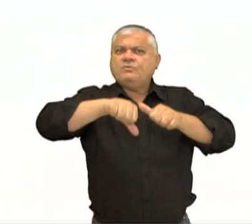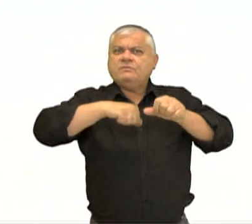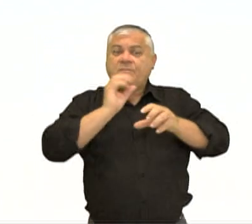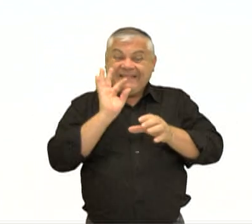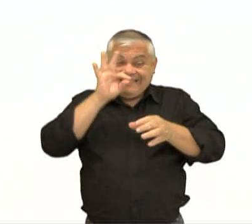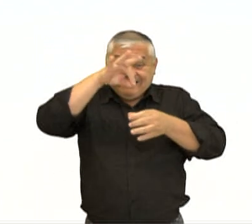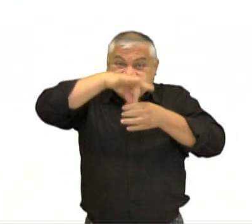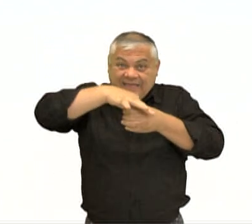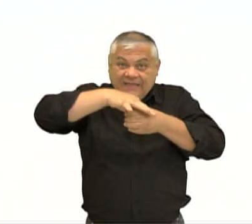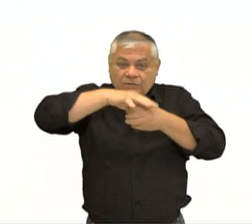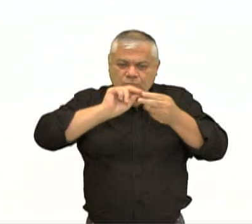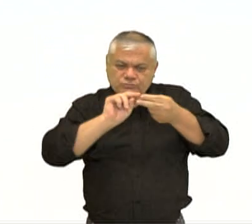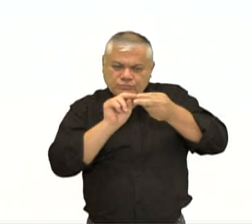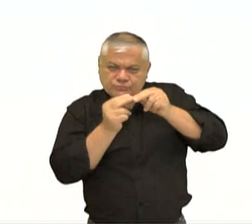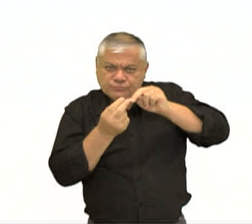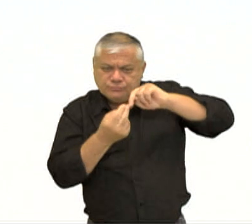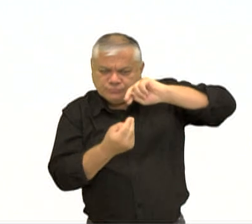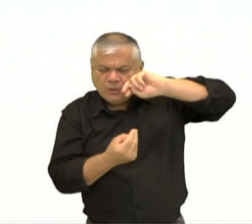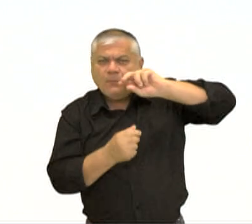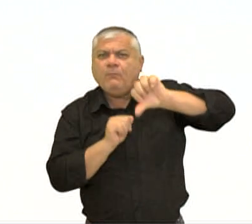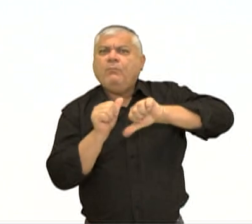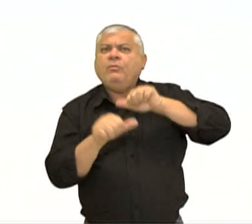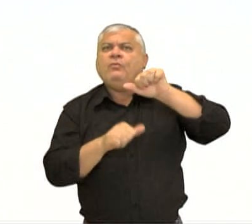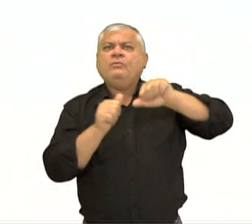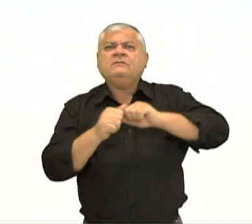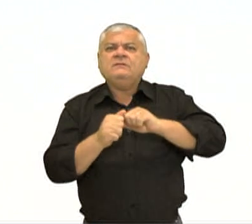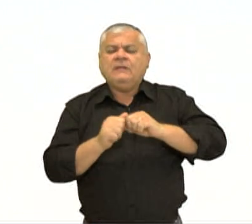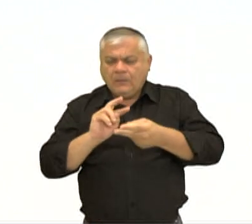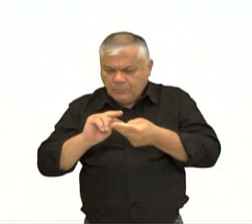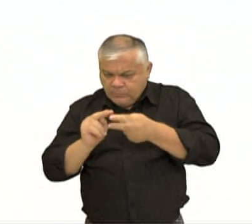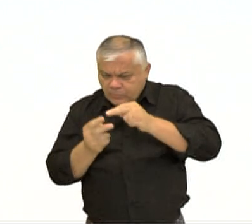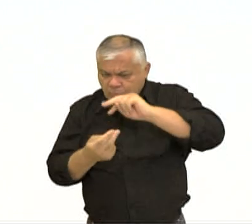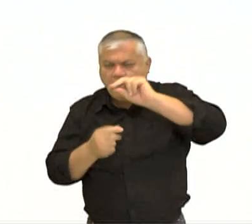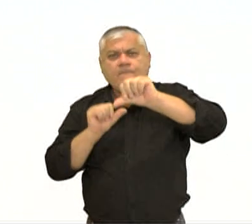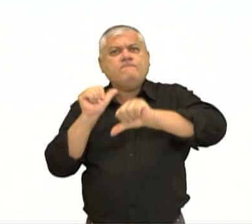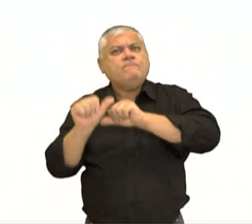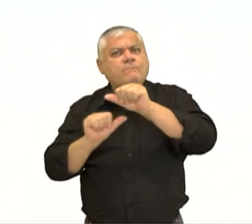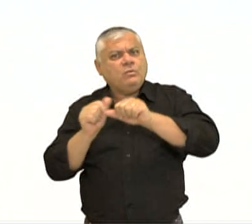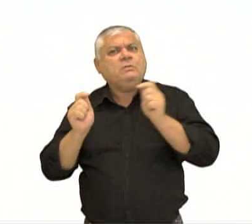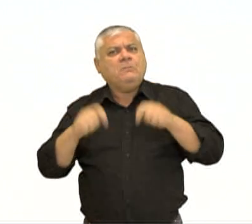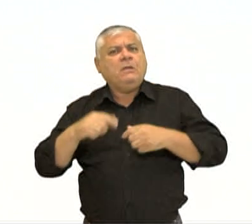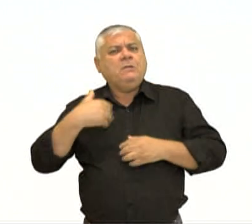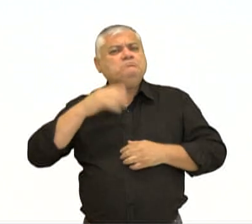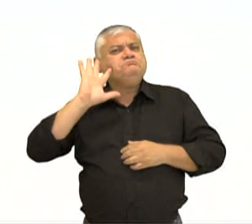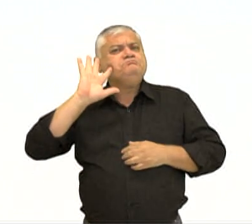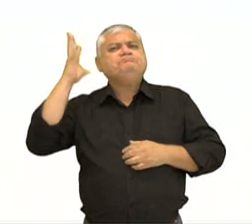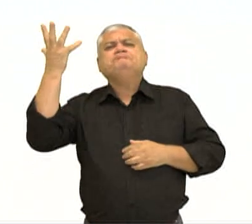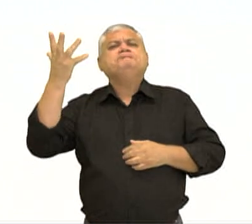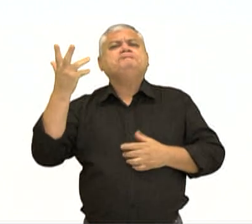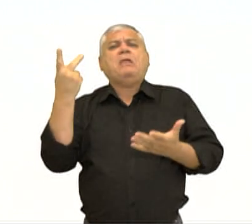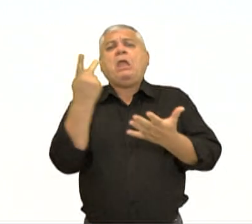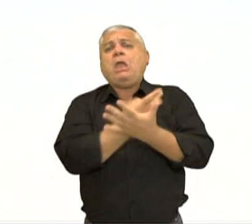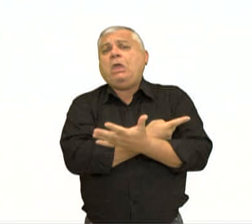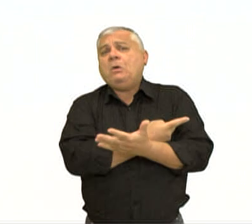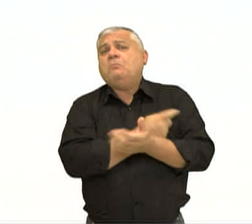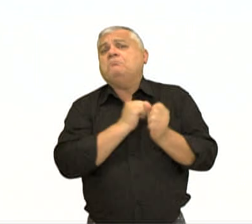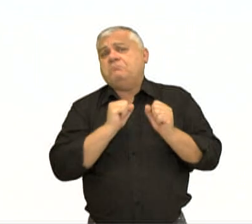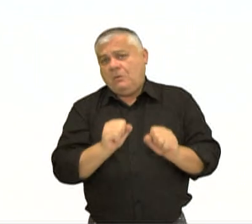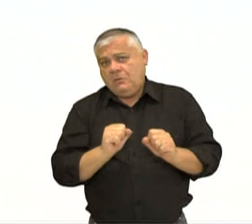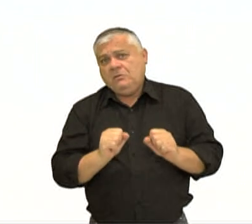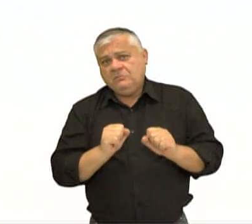parte interna dele, tá? Essas mutações, elas podem acontecer ao acaso por erros na replicação